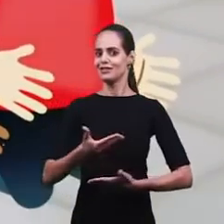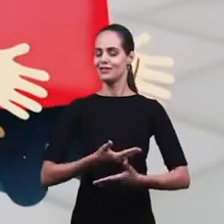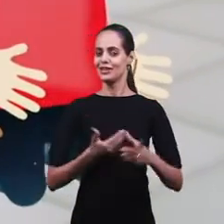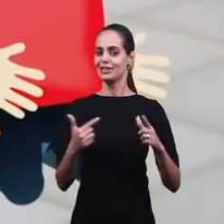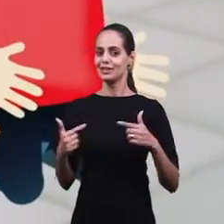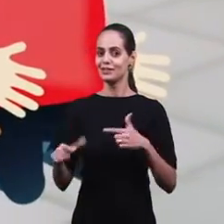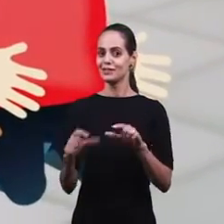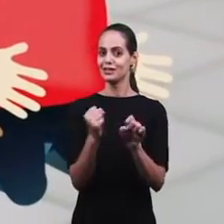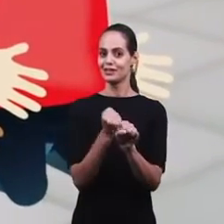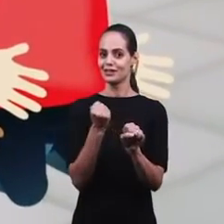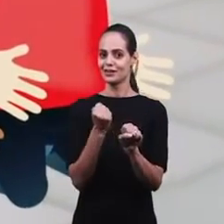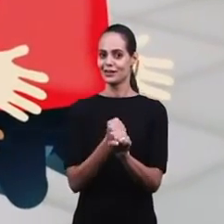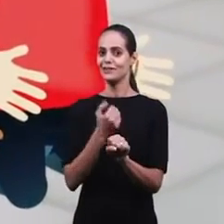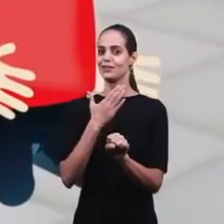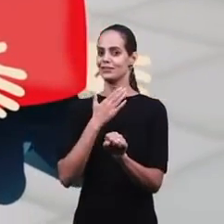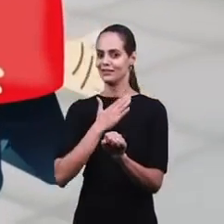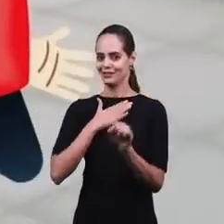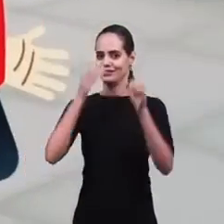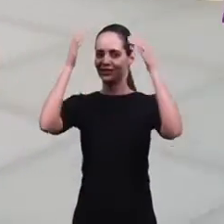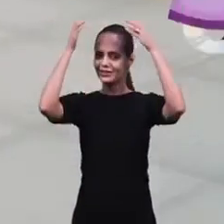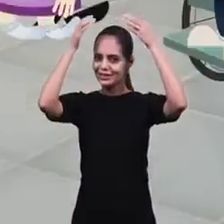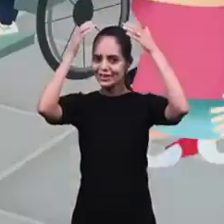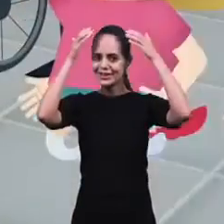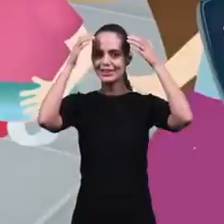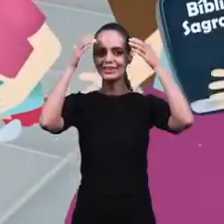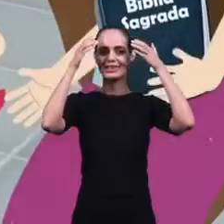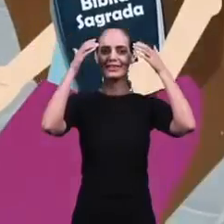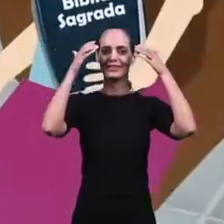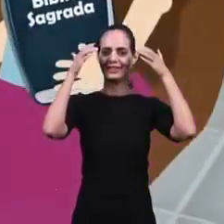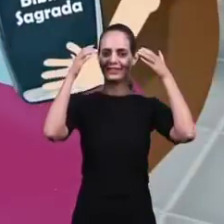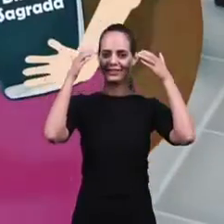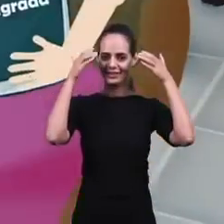estarei pra servir na casa do meu